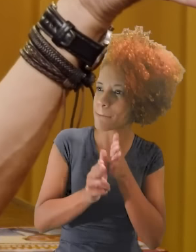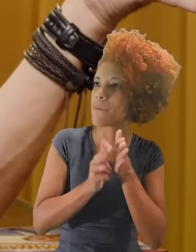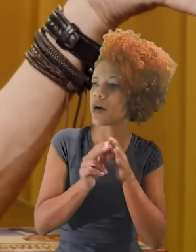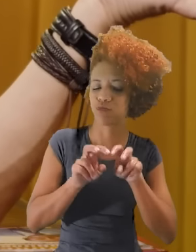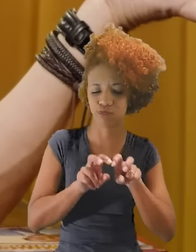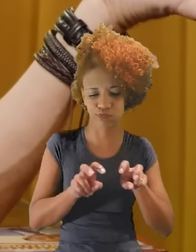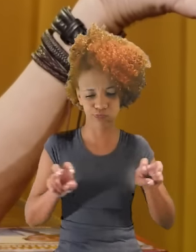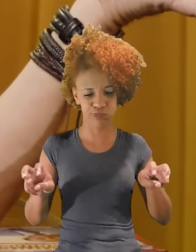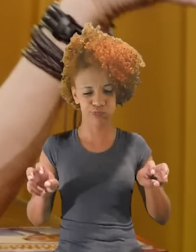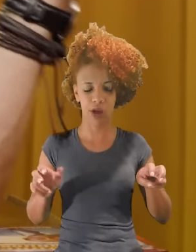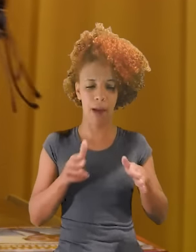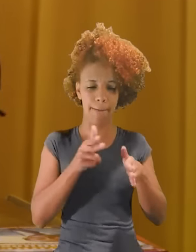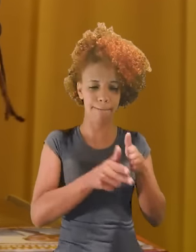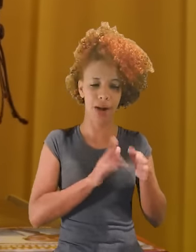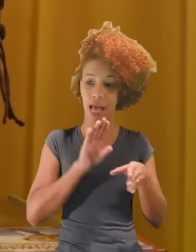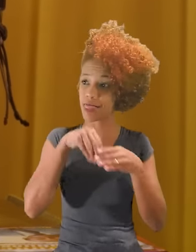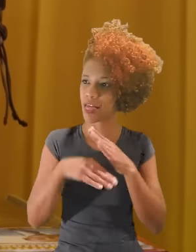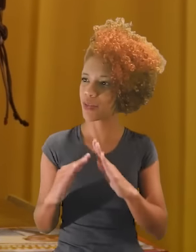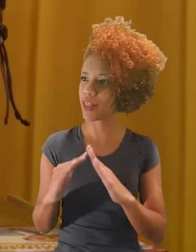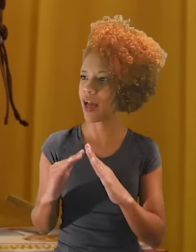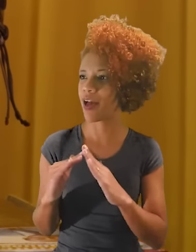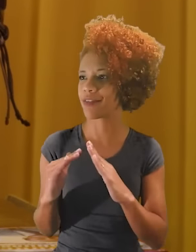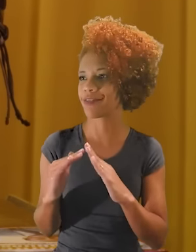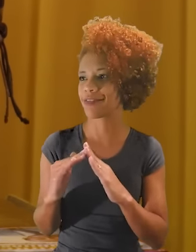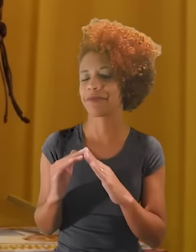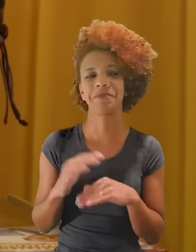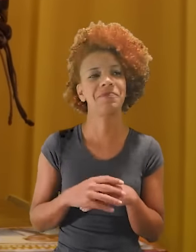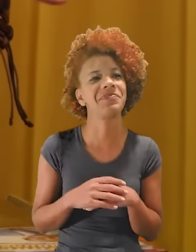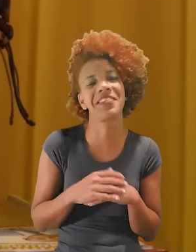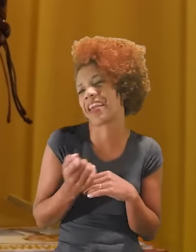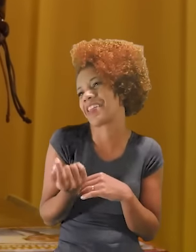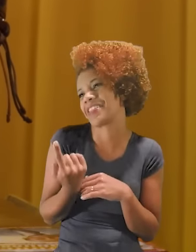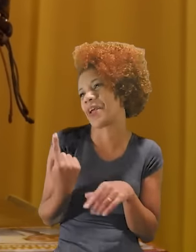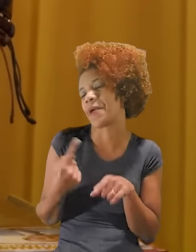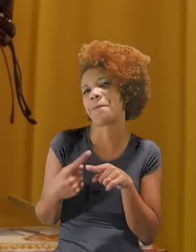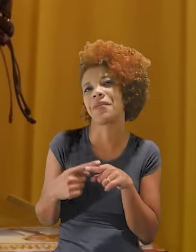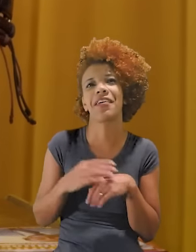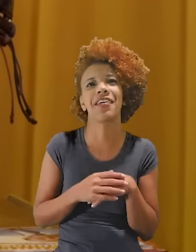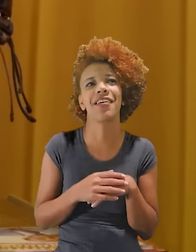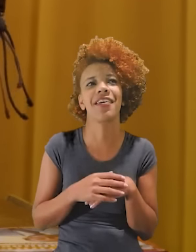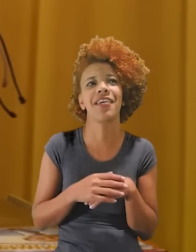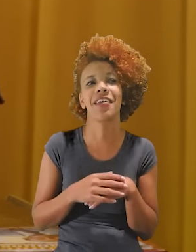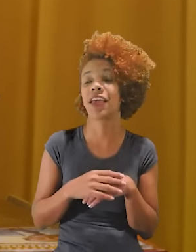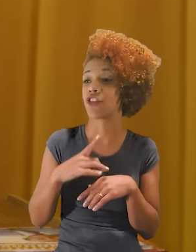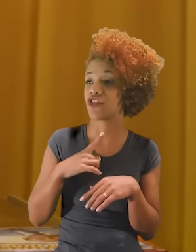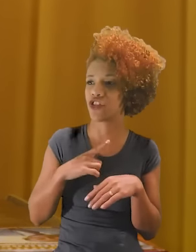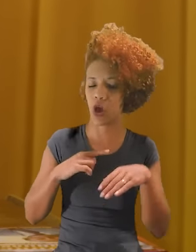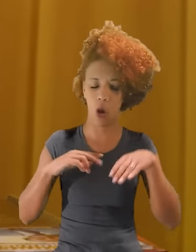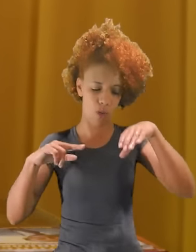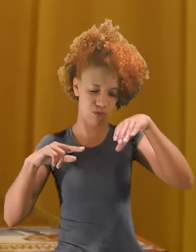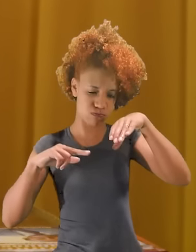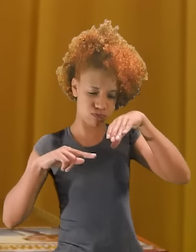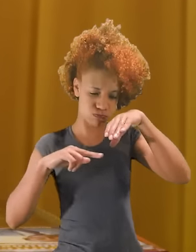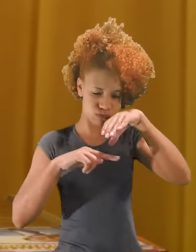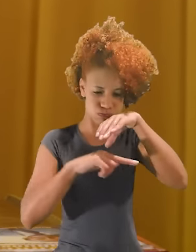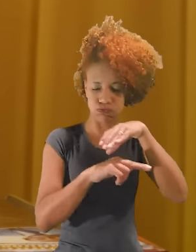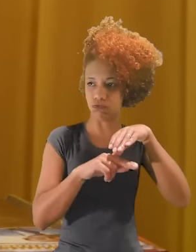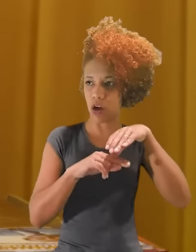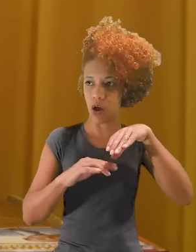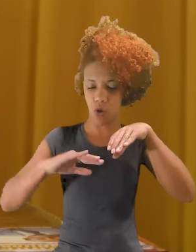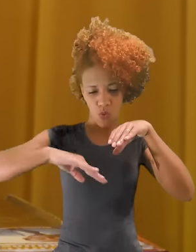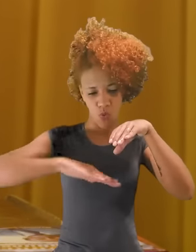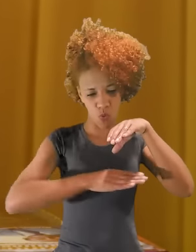exatamente uma estação de trem dentro da casa dele. E era hilário, porque era assim, ele criou uns túneis, né? E nos túneis ele criou